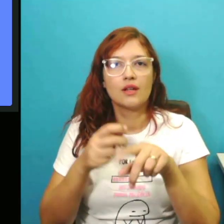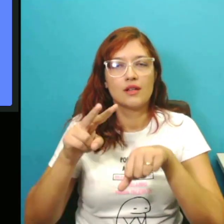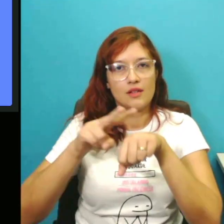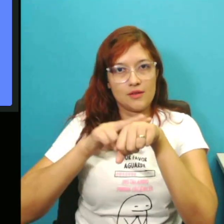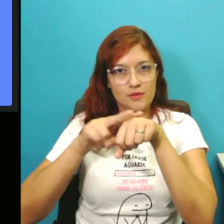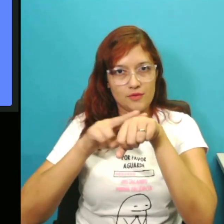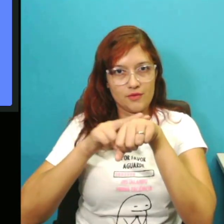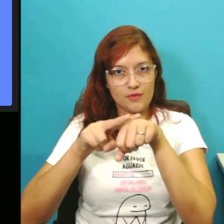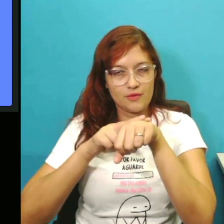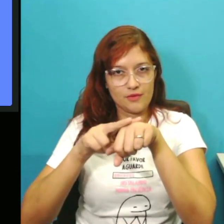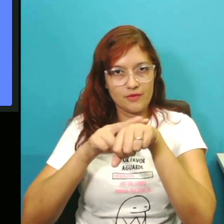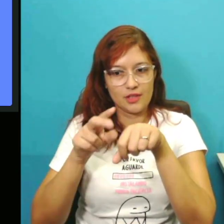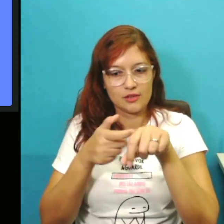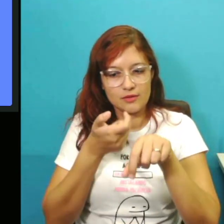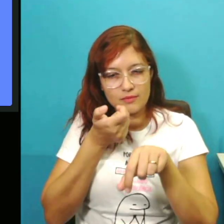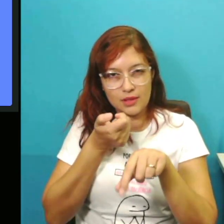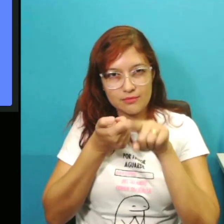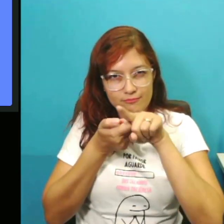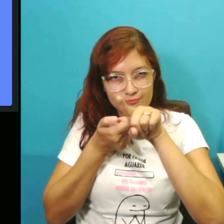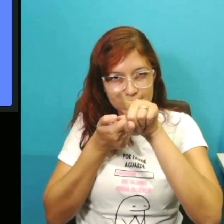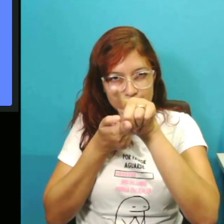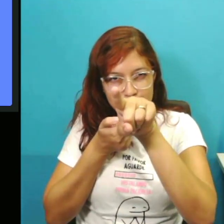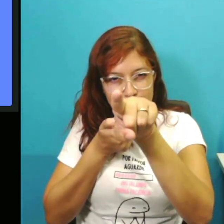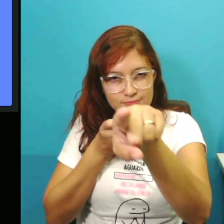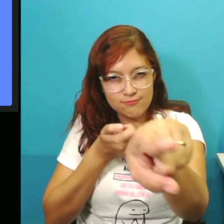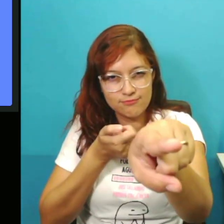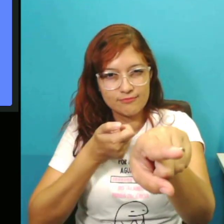na cor verde.